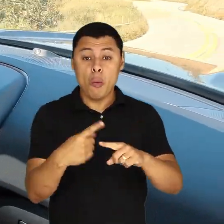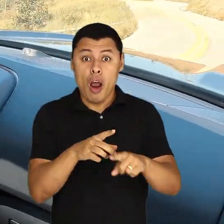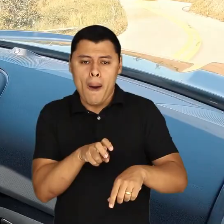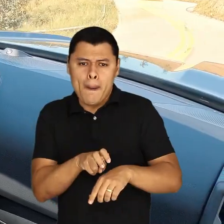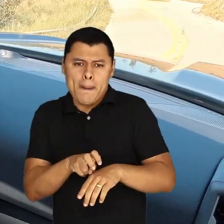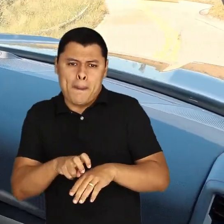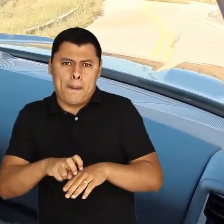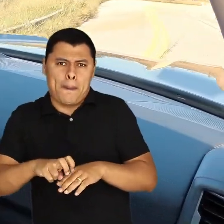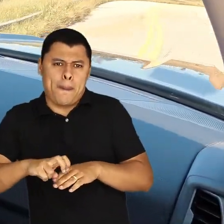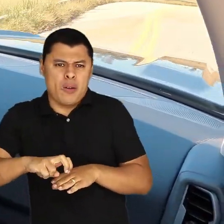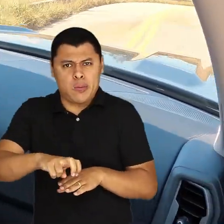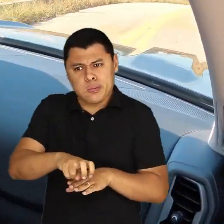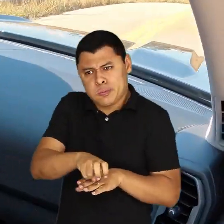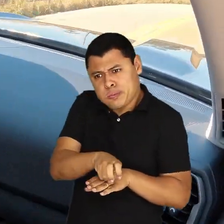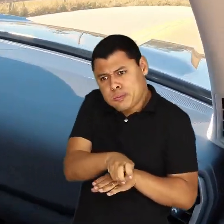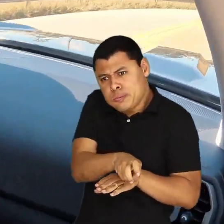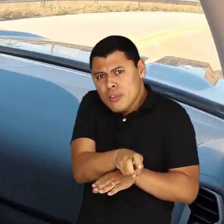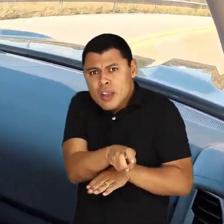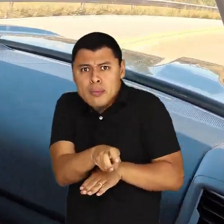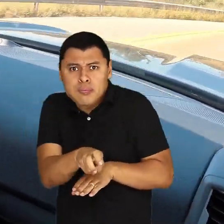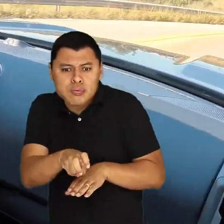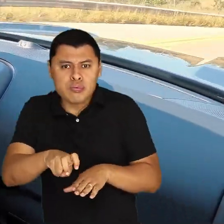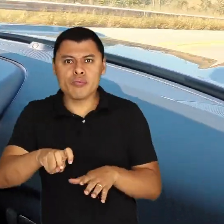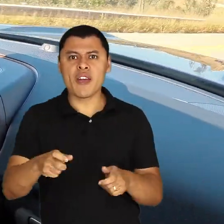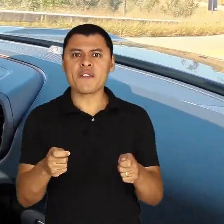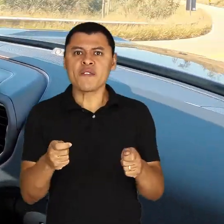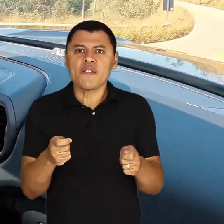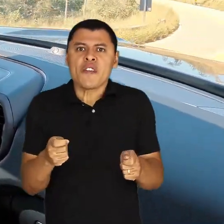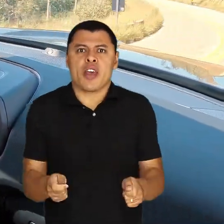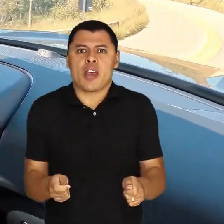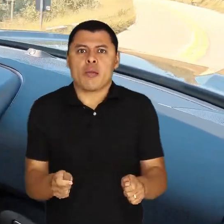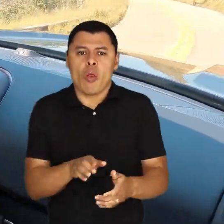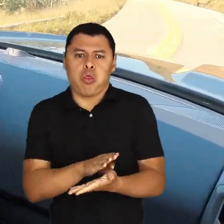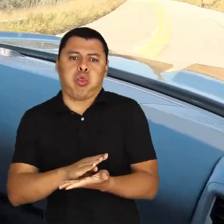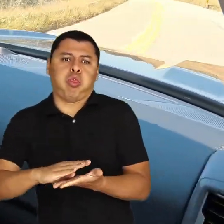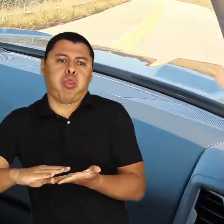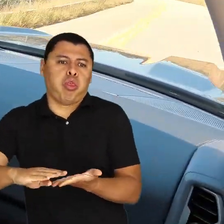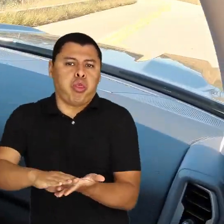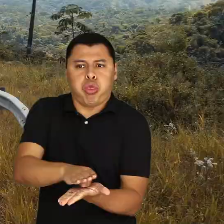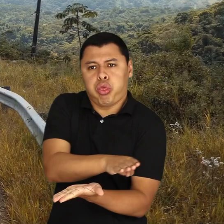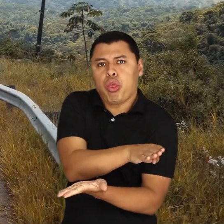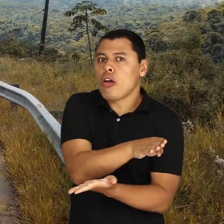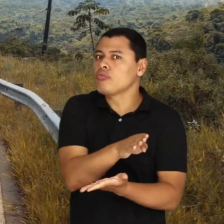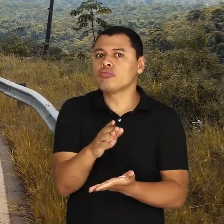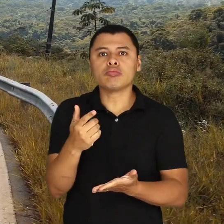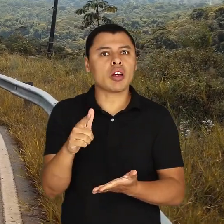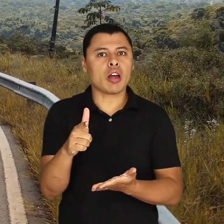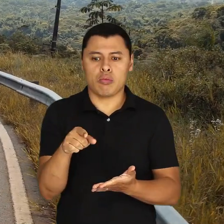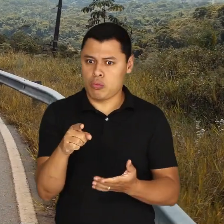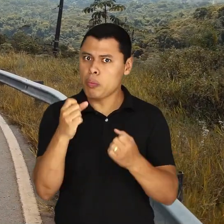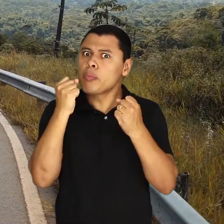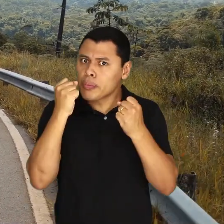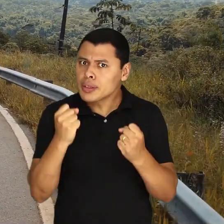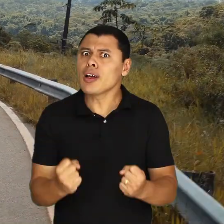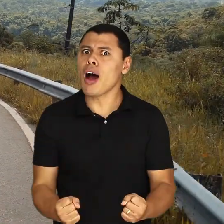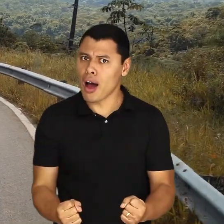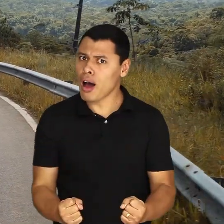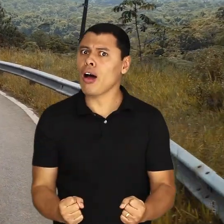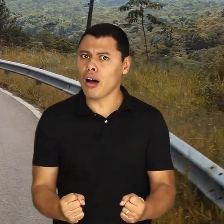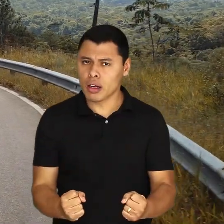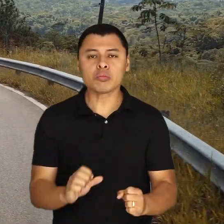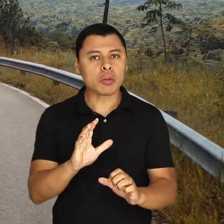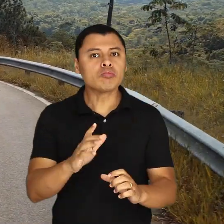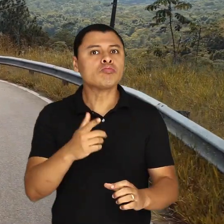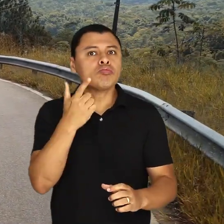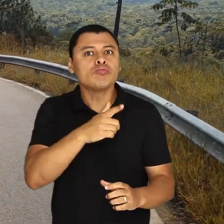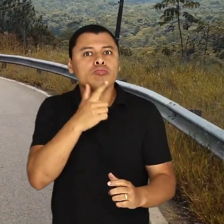sinuosos como esse aqui, que você está acelerando com carga plena, o veículo é bem neutro. E olha, a gente está falando de veículo de mais de 1.700 kg,